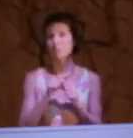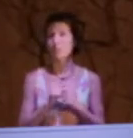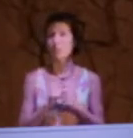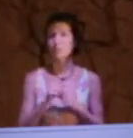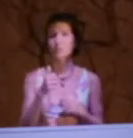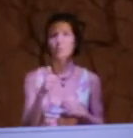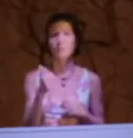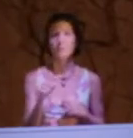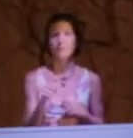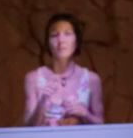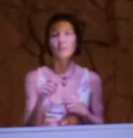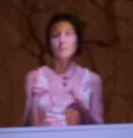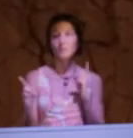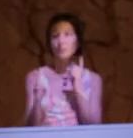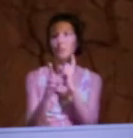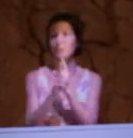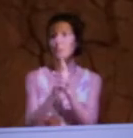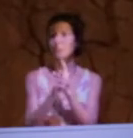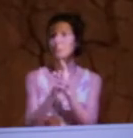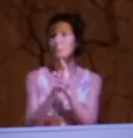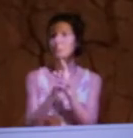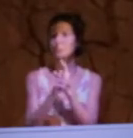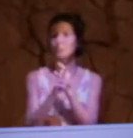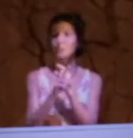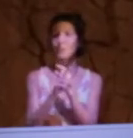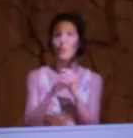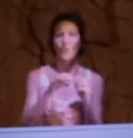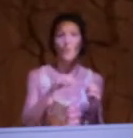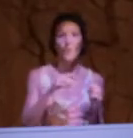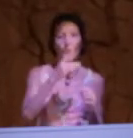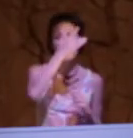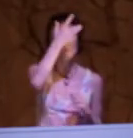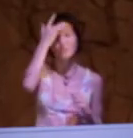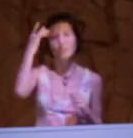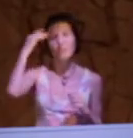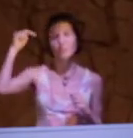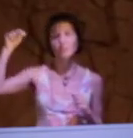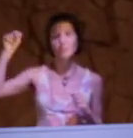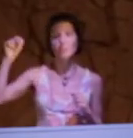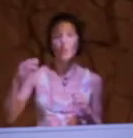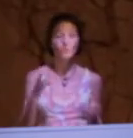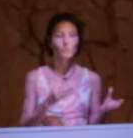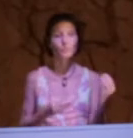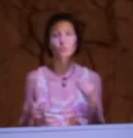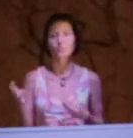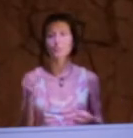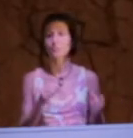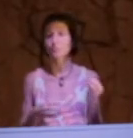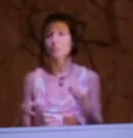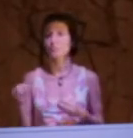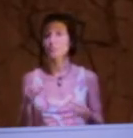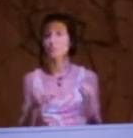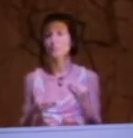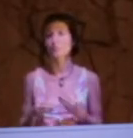em um evento que eu vejo o Norte em peso aqui, né? A mesa indígena, né? É